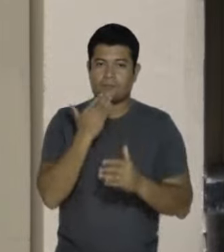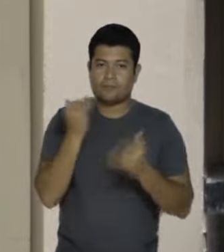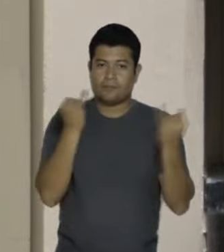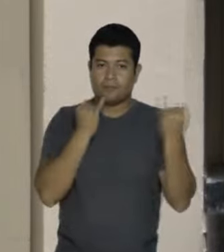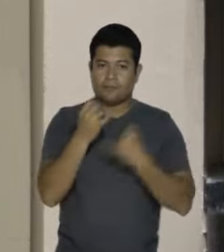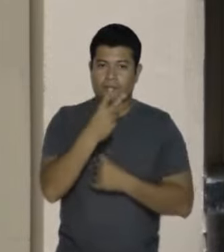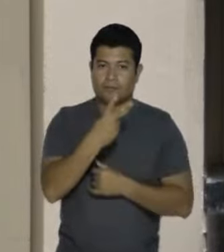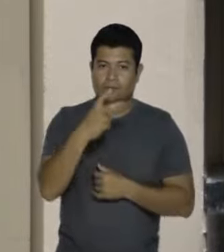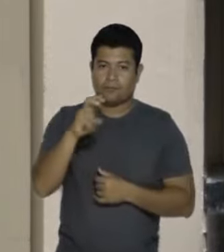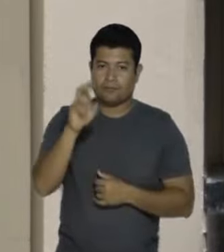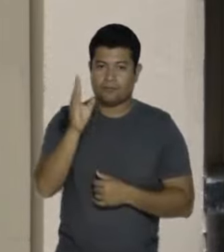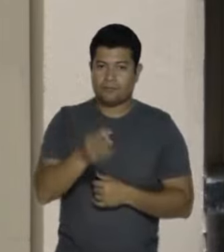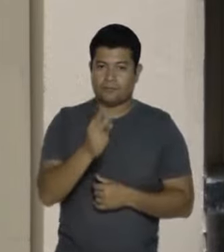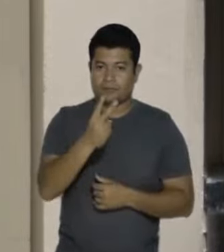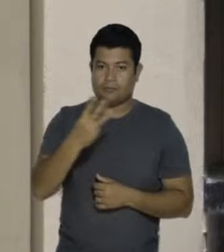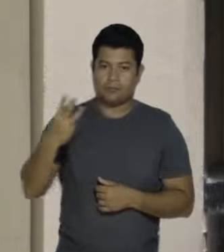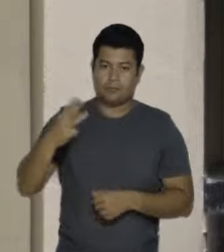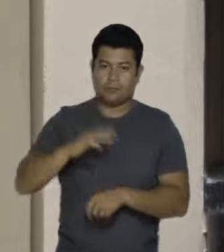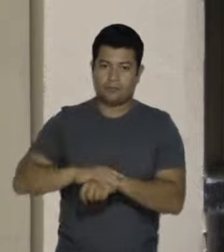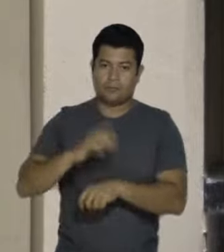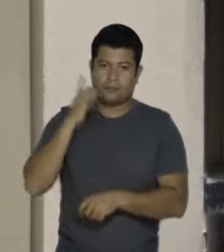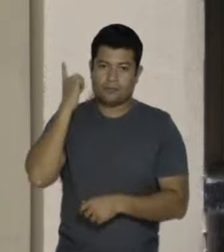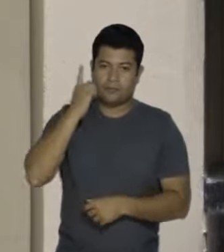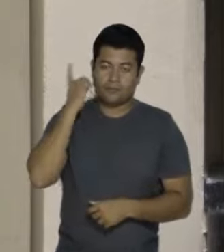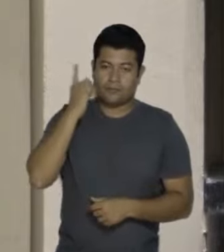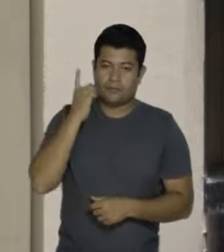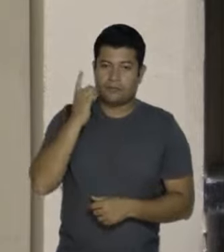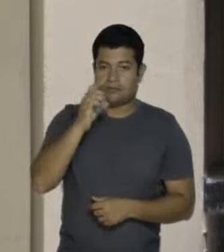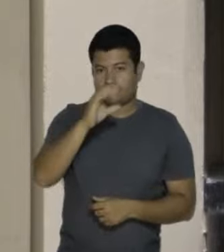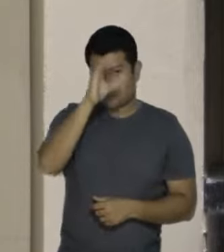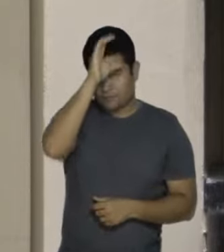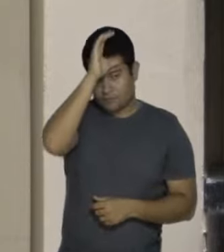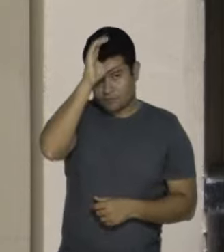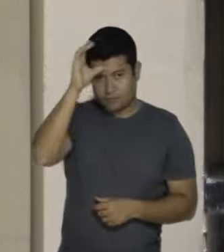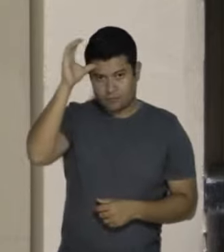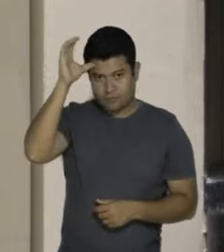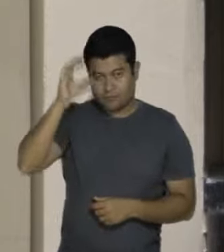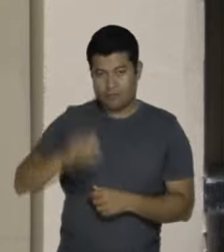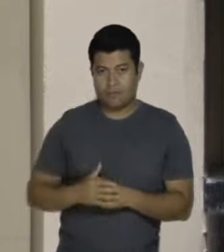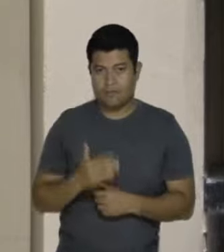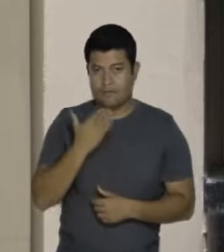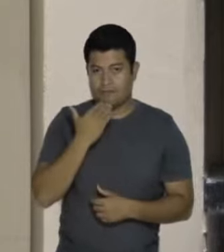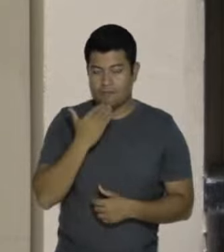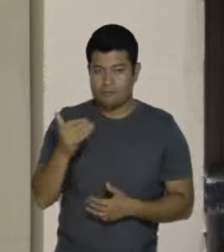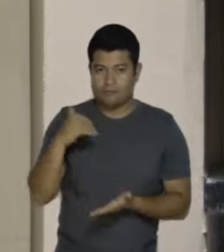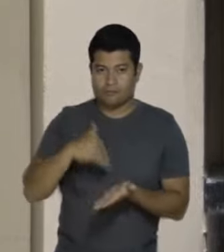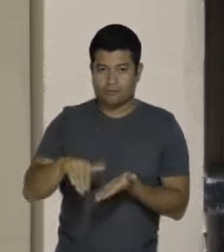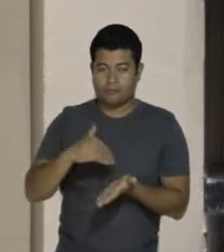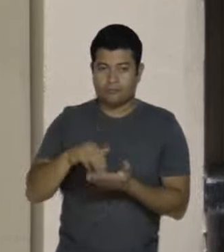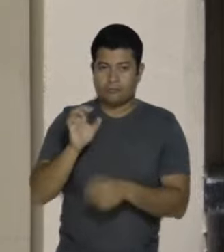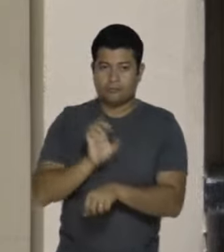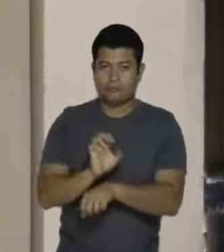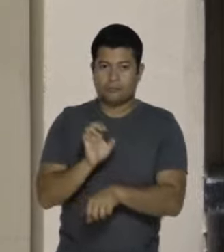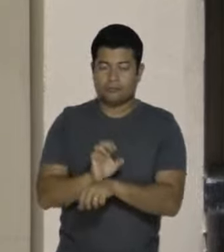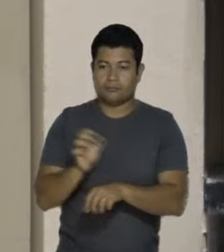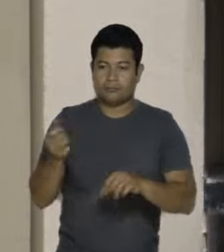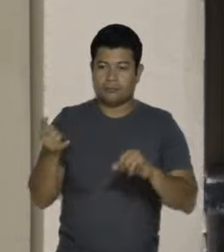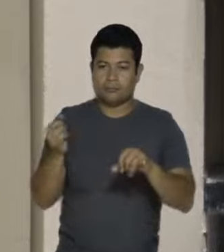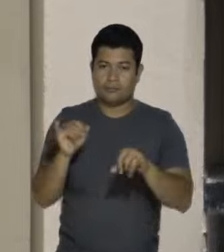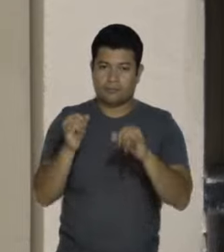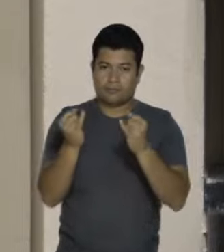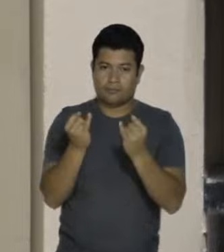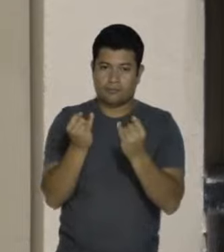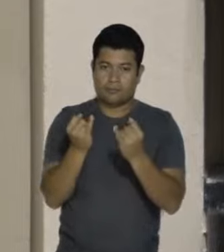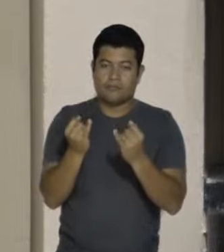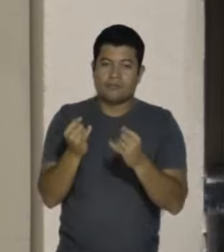25 2023 autoria deputado Carlos Humberto solicitando ao Secretária do Estado da infraestrutura e mobilidade informações acerca do